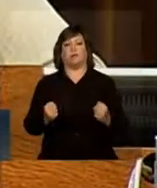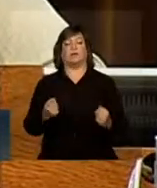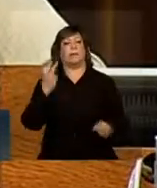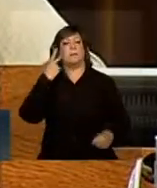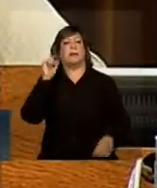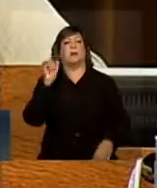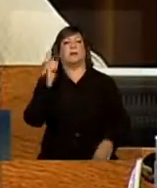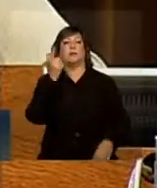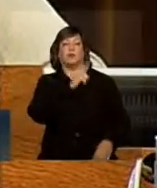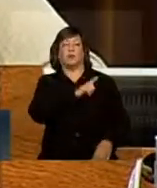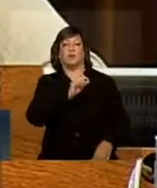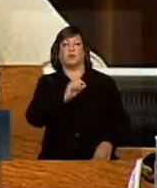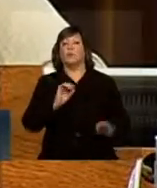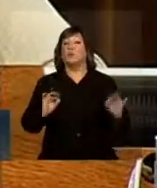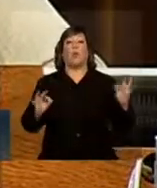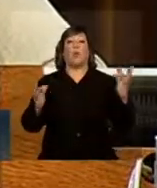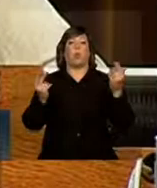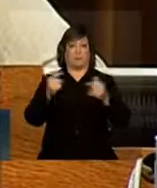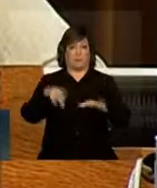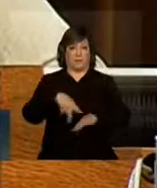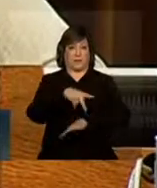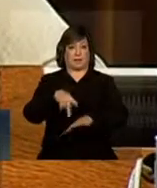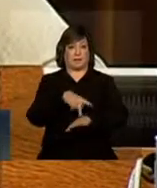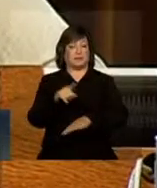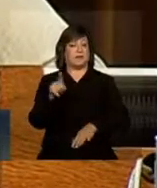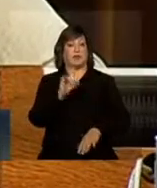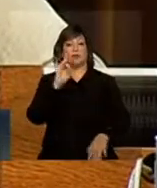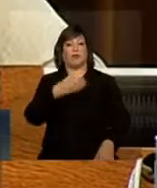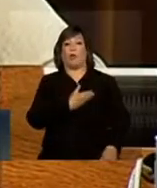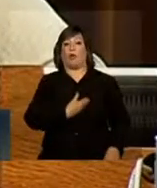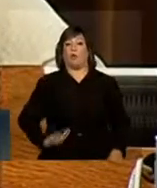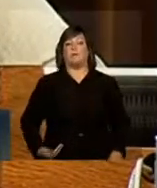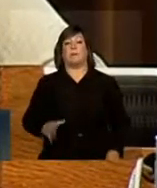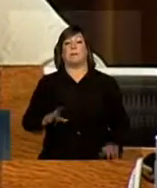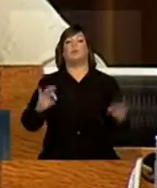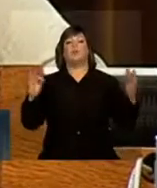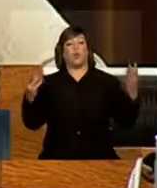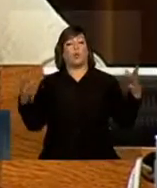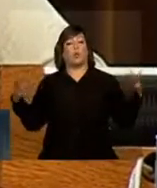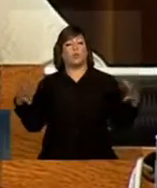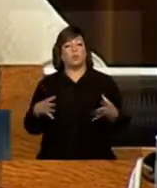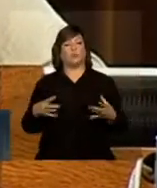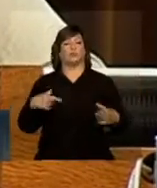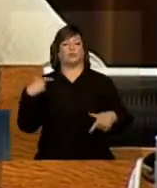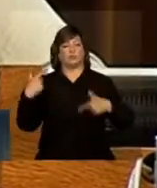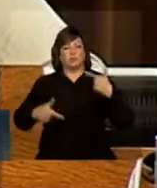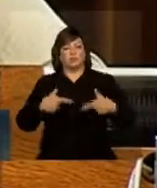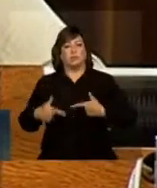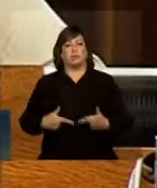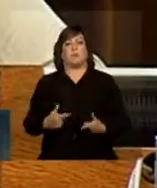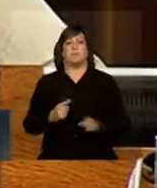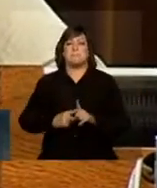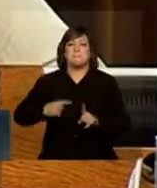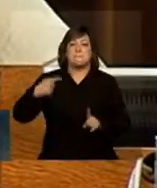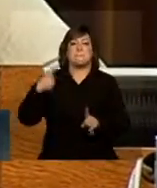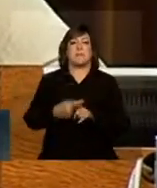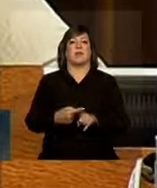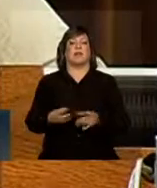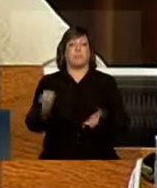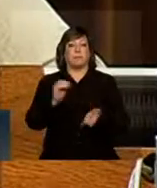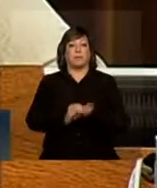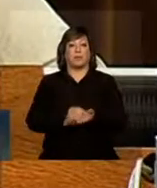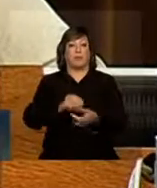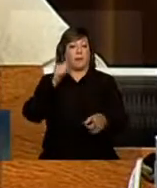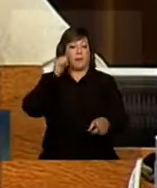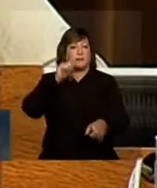que todo o país, e não só o governo, se mobilize ainda mais, colocando a criança